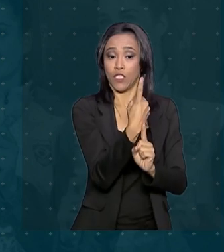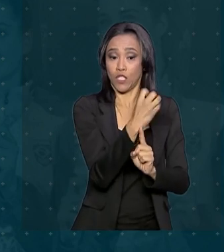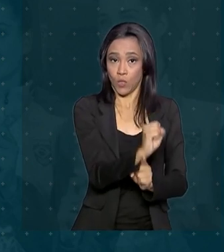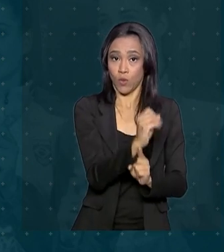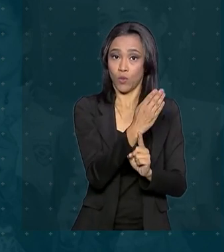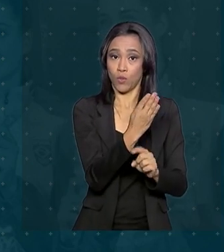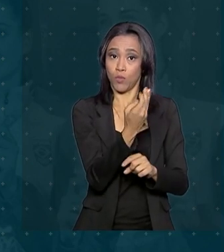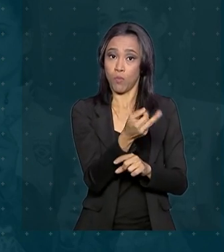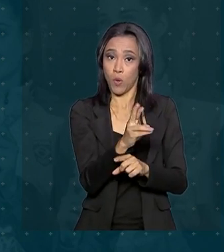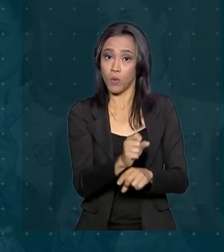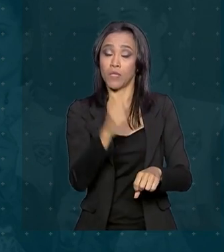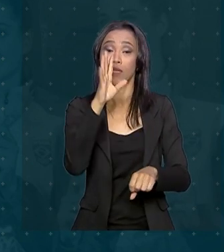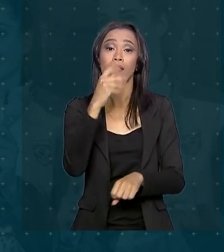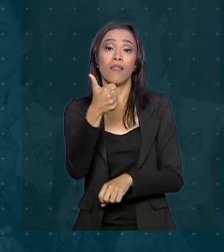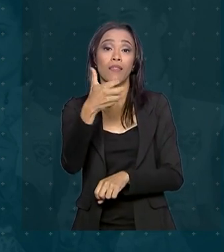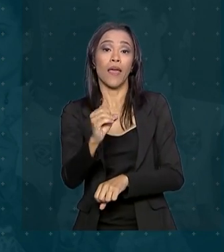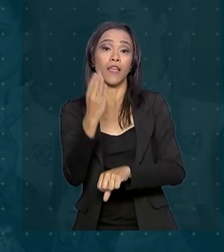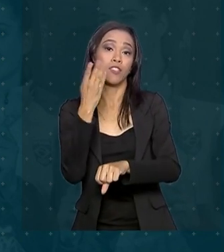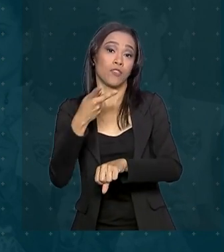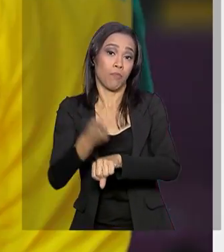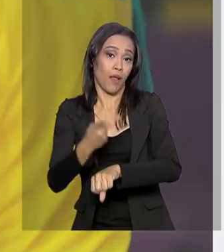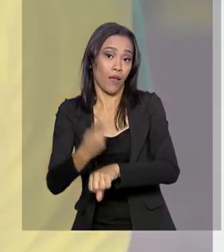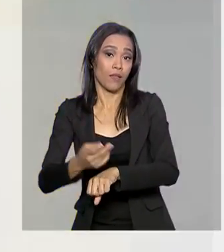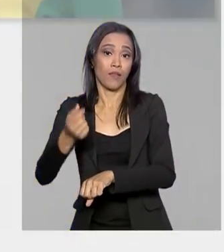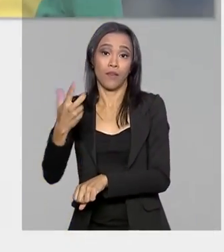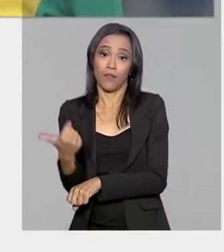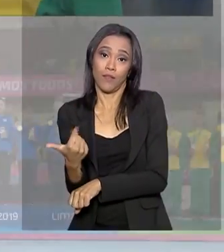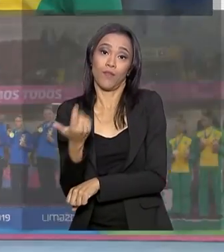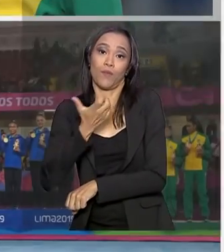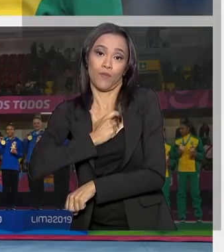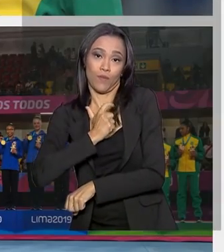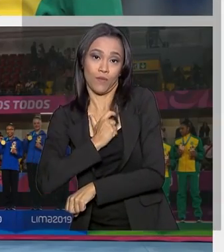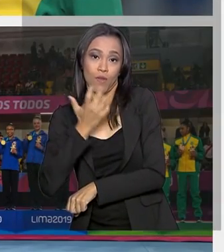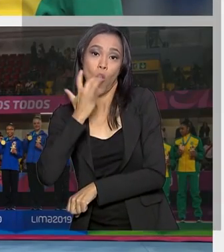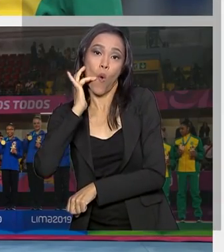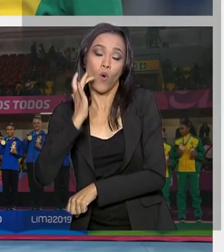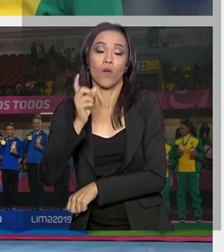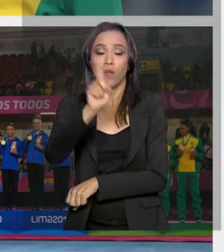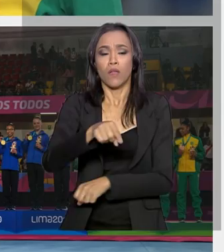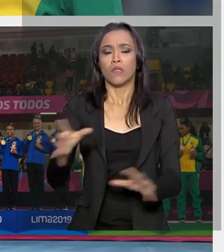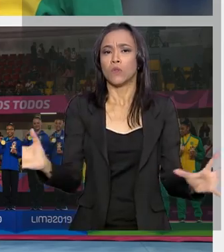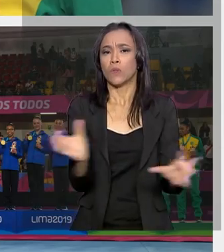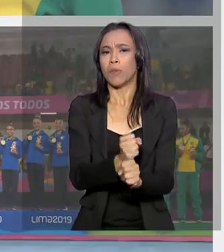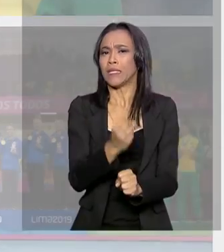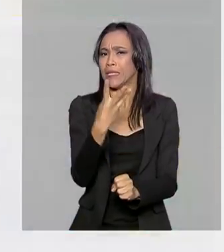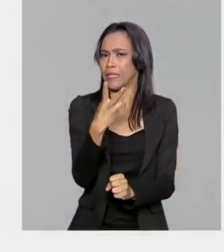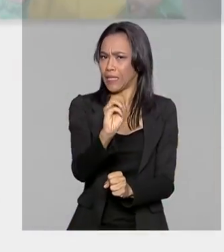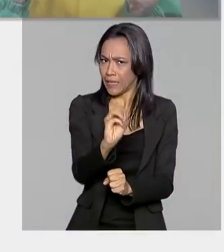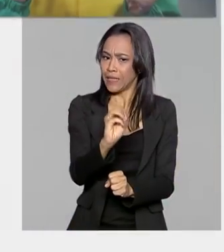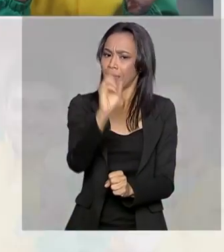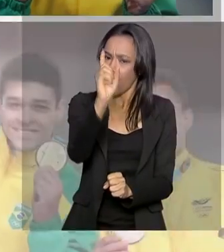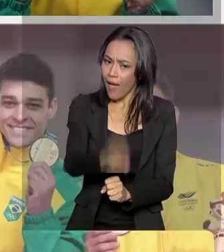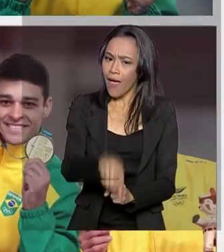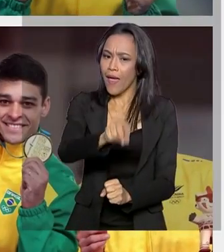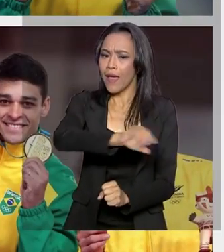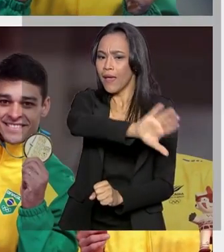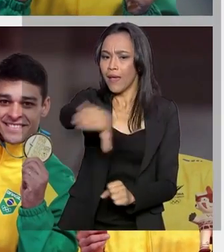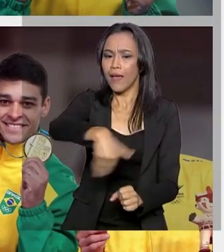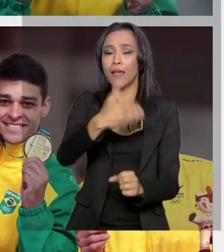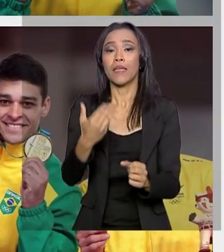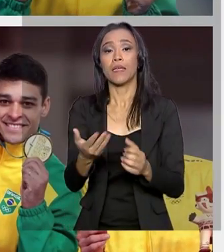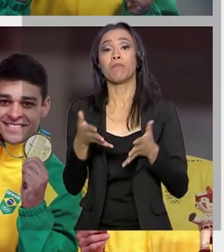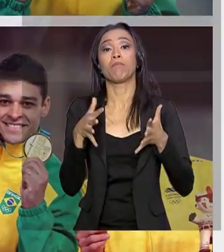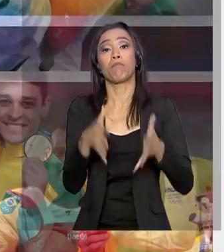de bronze 10 de prata e 12 de ouro dessas 40 medalhas do brasil 30 tiveram a presença de integrantes do programa